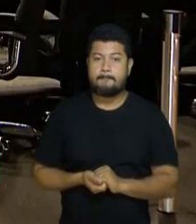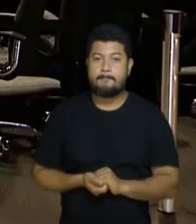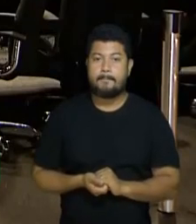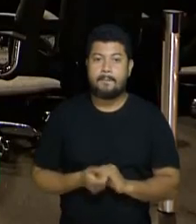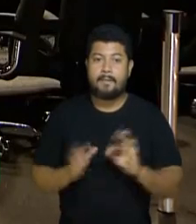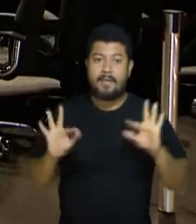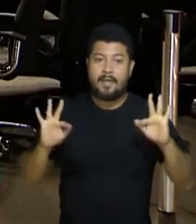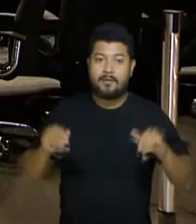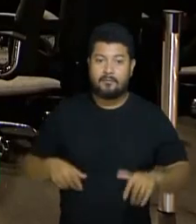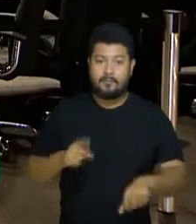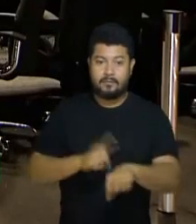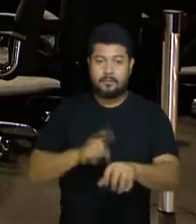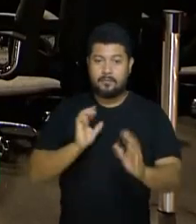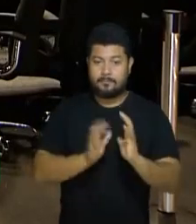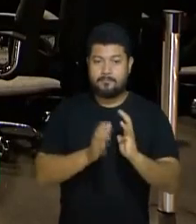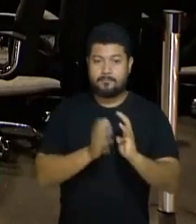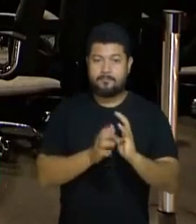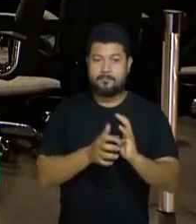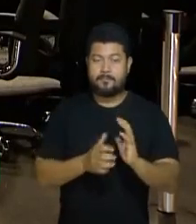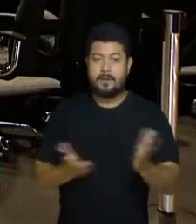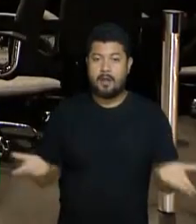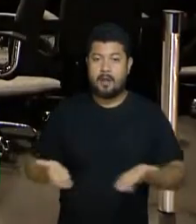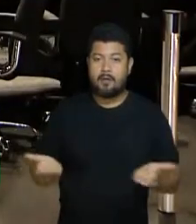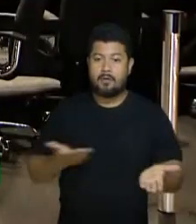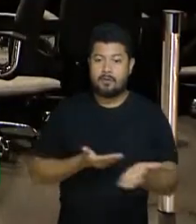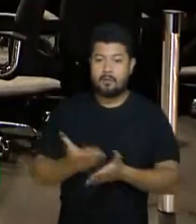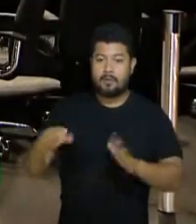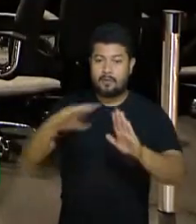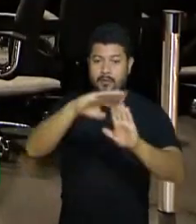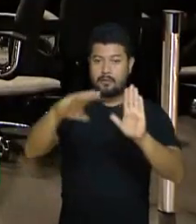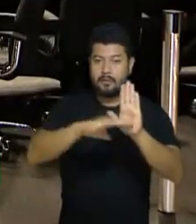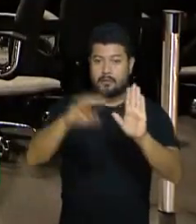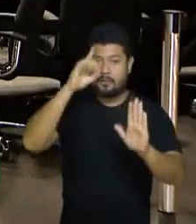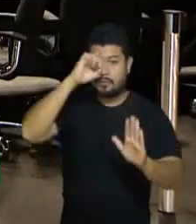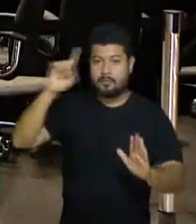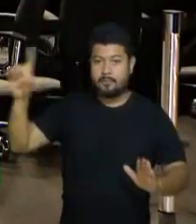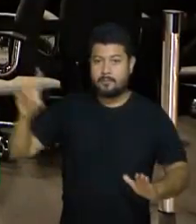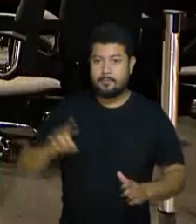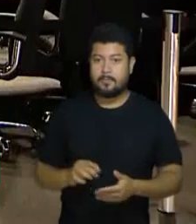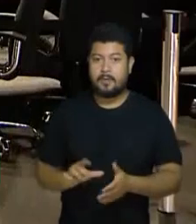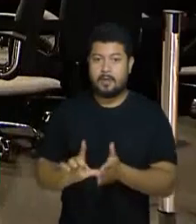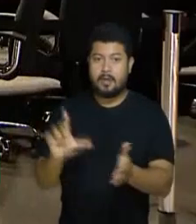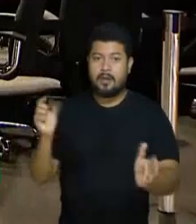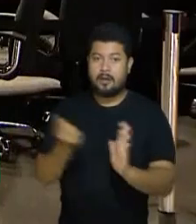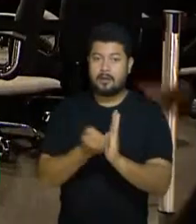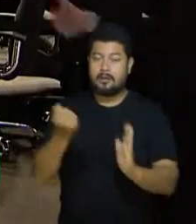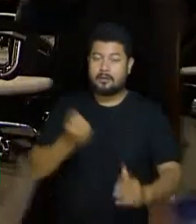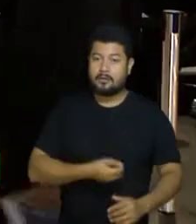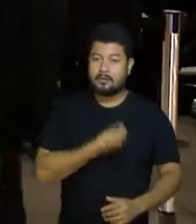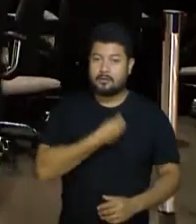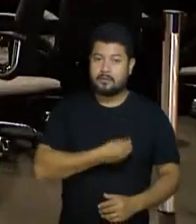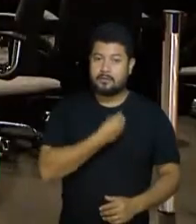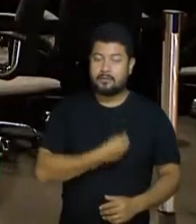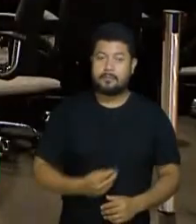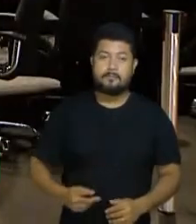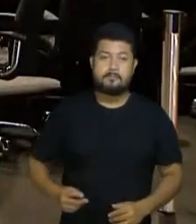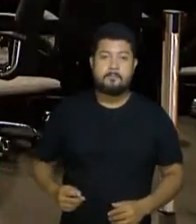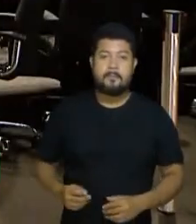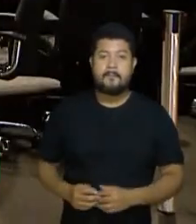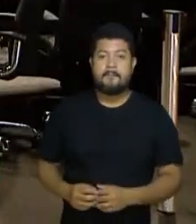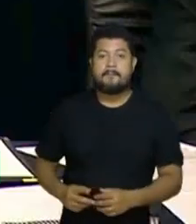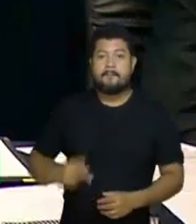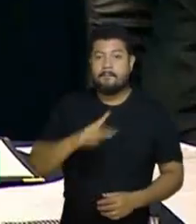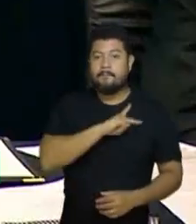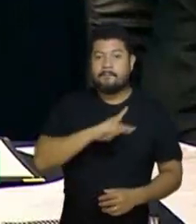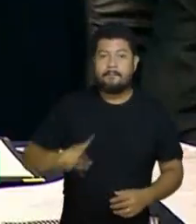horário destinado aos partidos políticos, passamos à ordem do dia. Mas antes, registro com alegria as presenças do presidente da